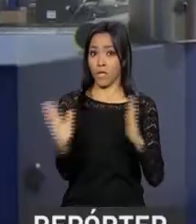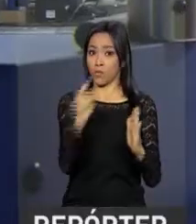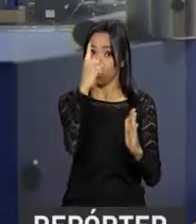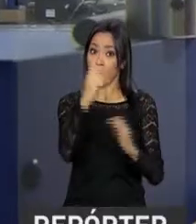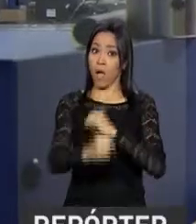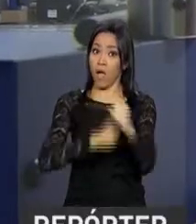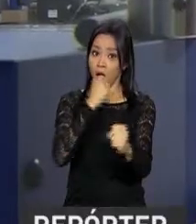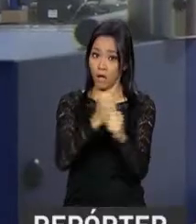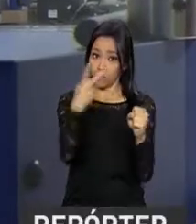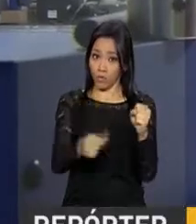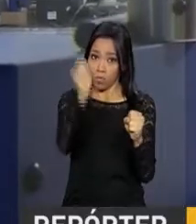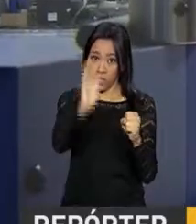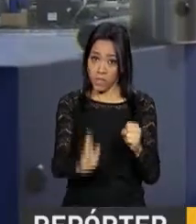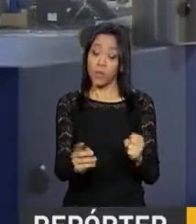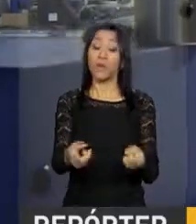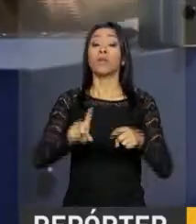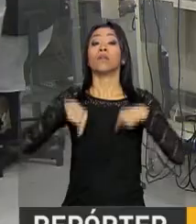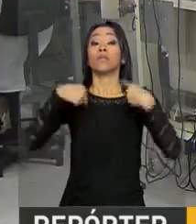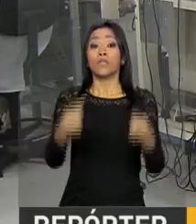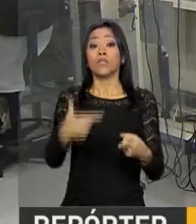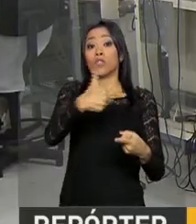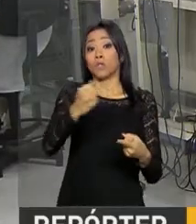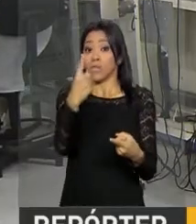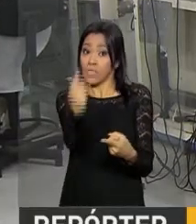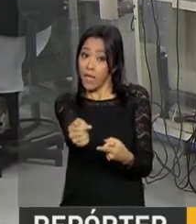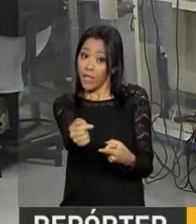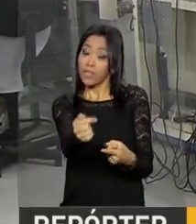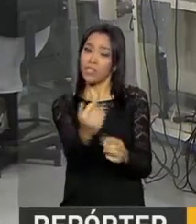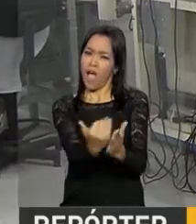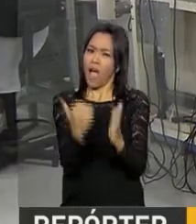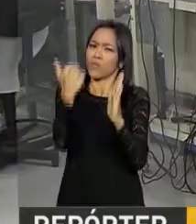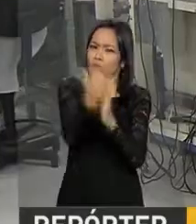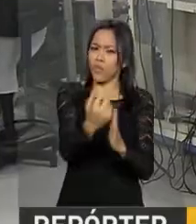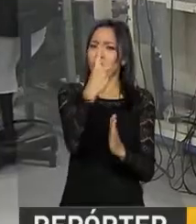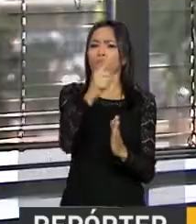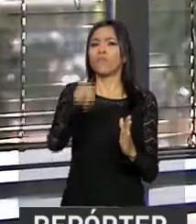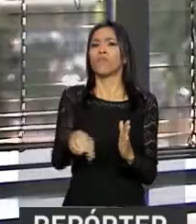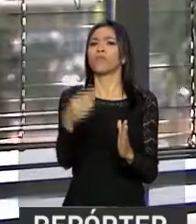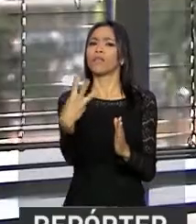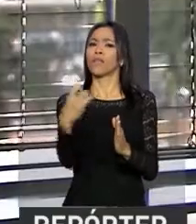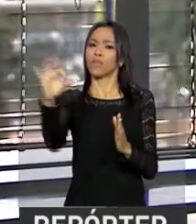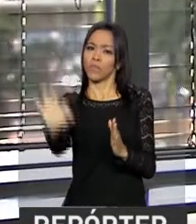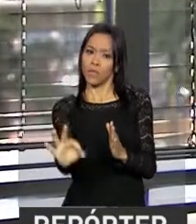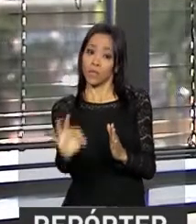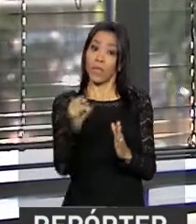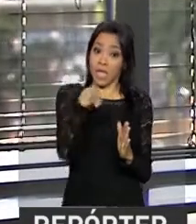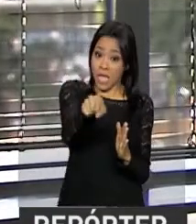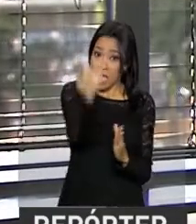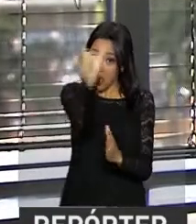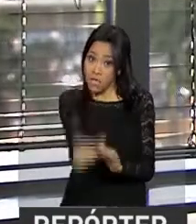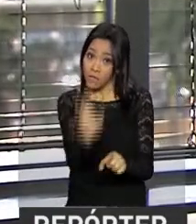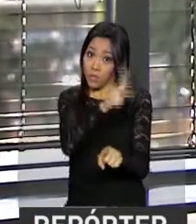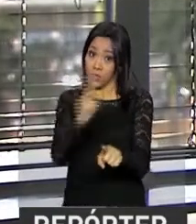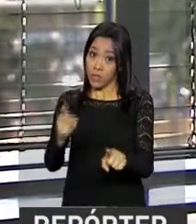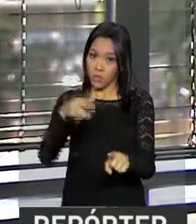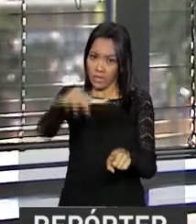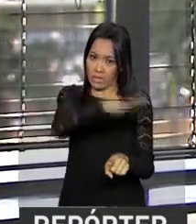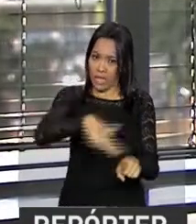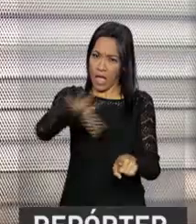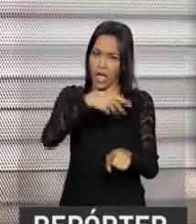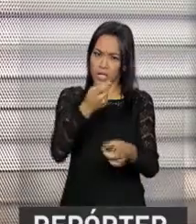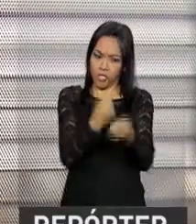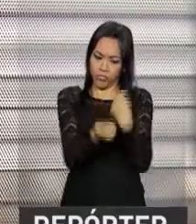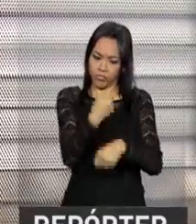já em 2017 o pib deve ter alta de 1,3 por cento para este professor de finanças a